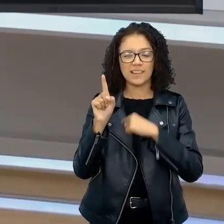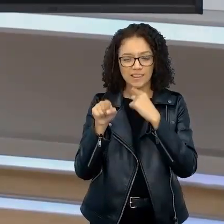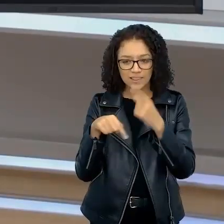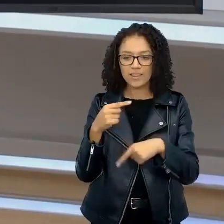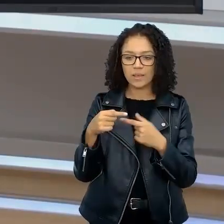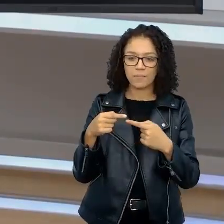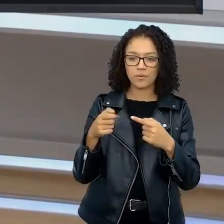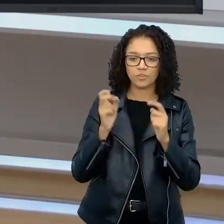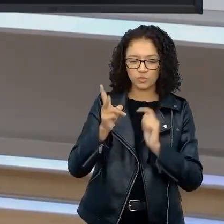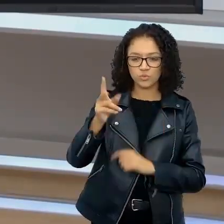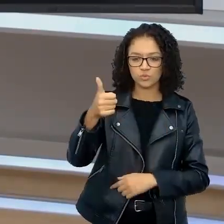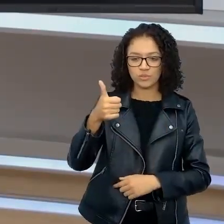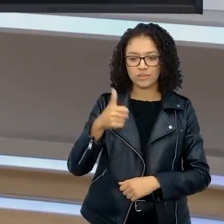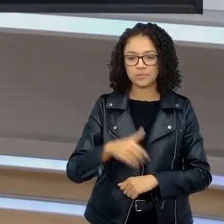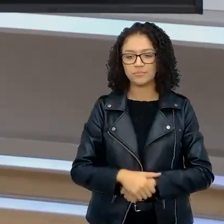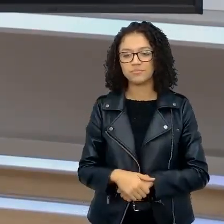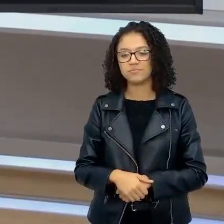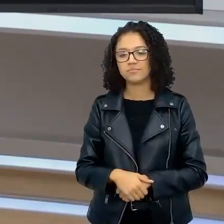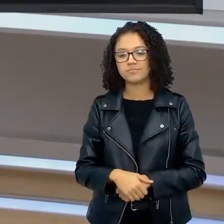próximo tópico. Vamos lá.